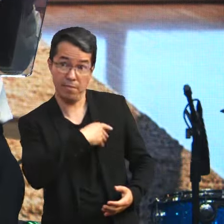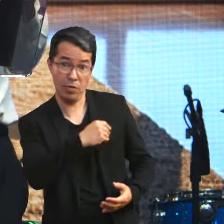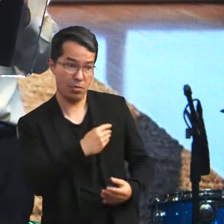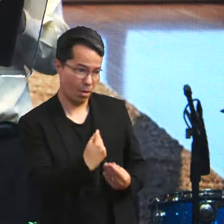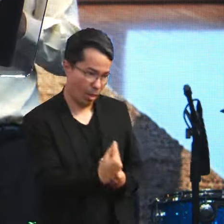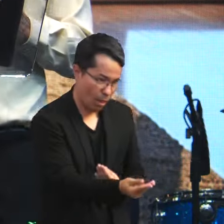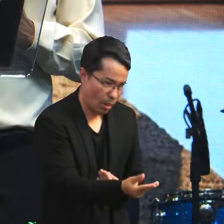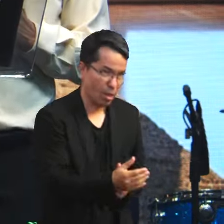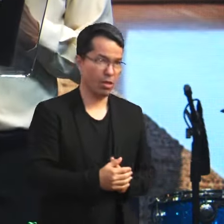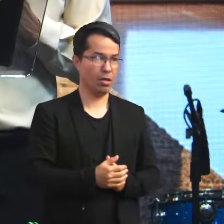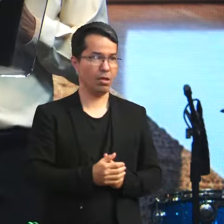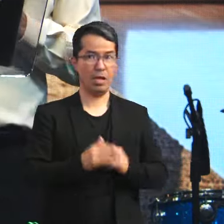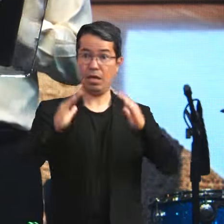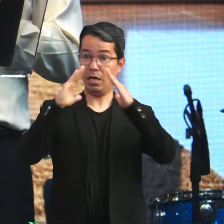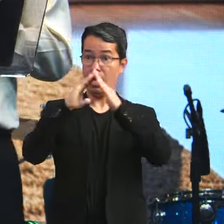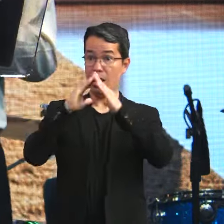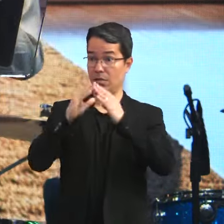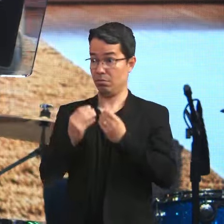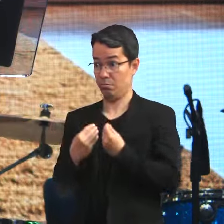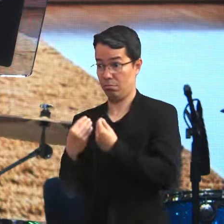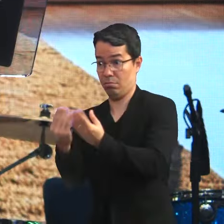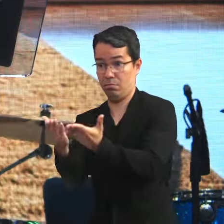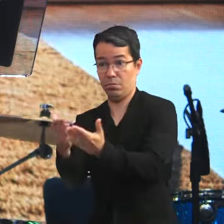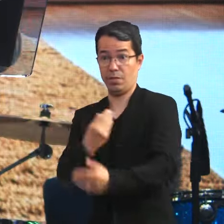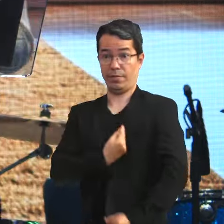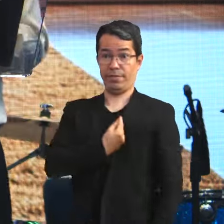filhos a nosso l